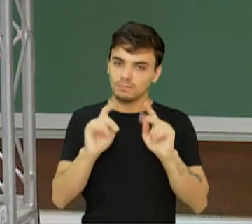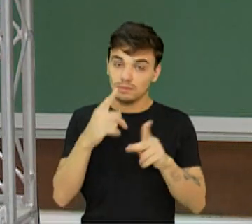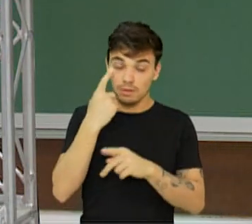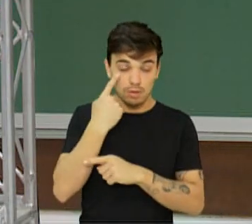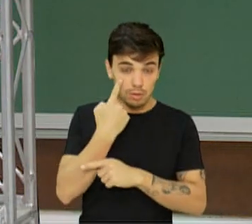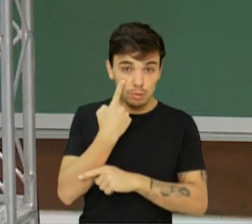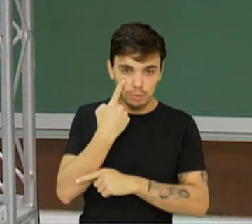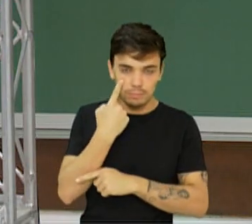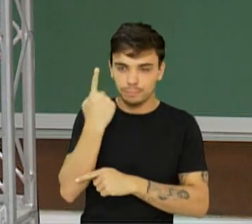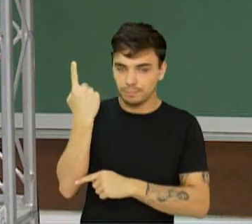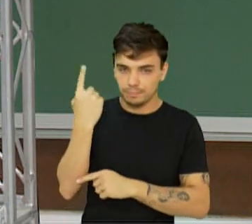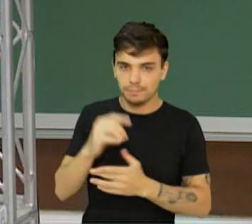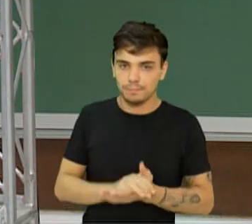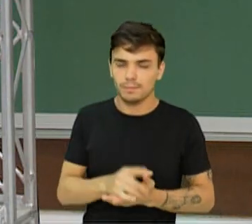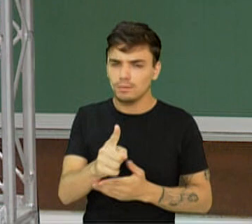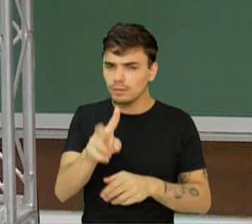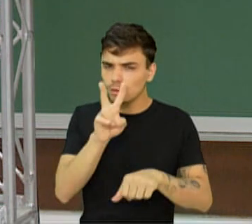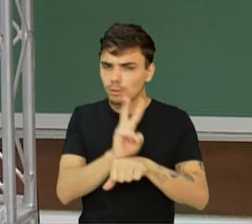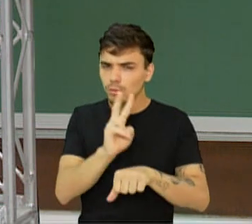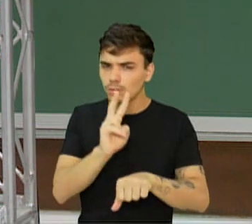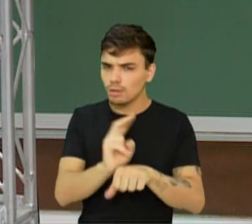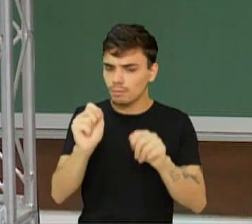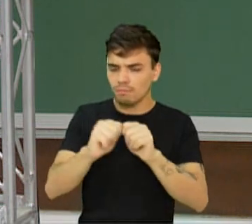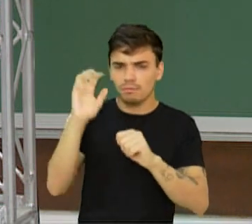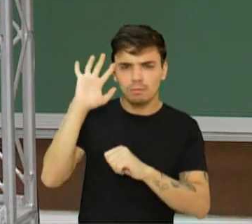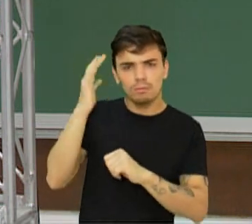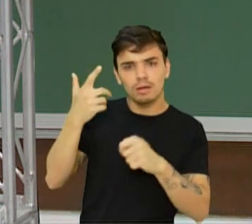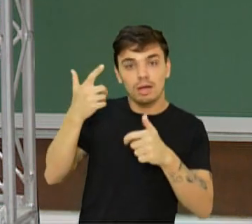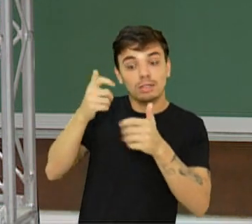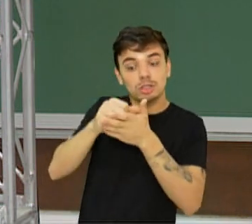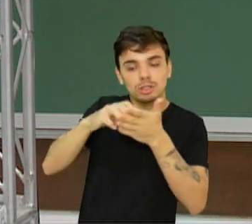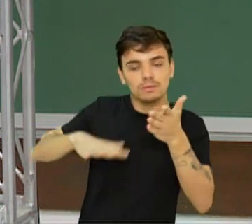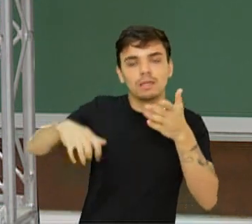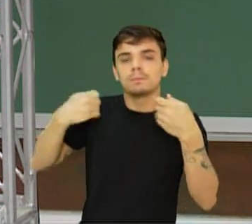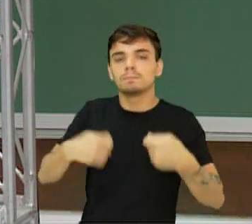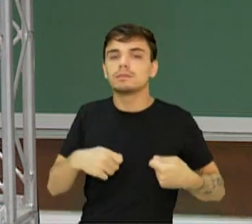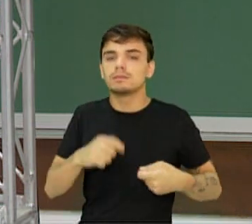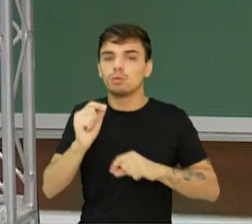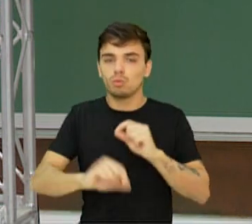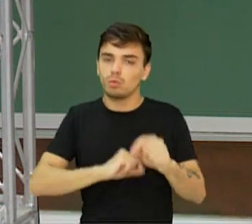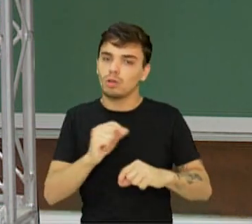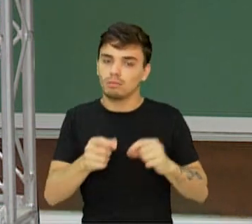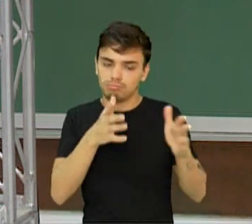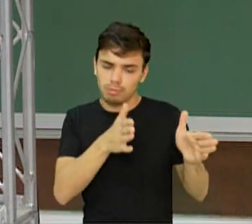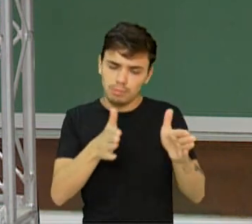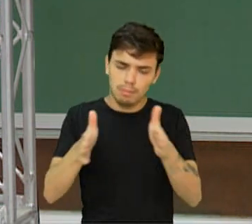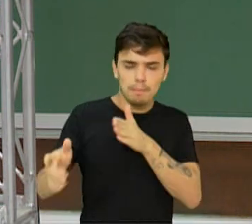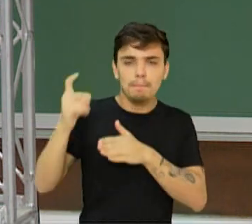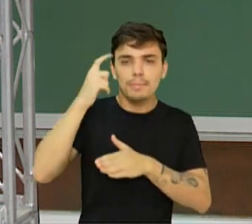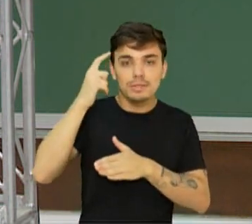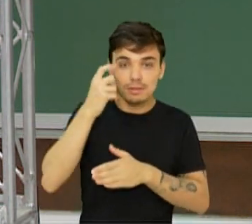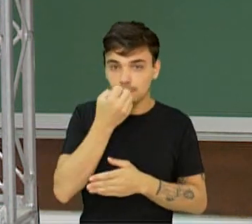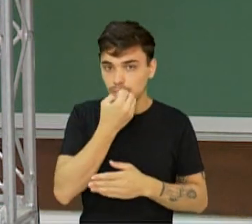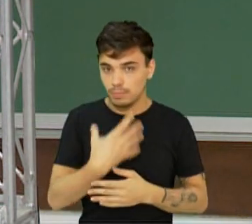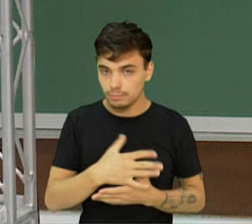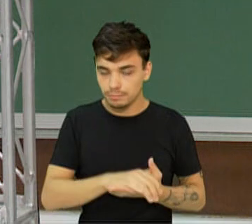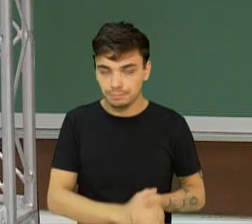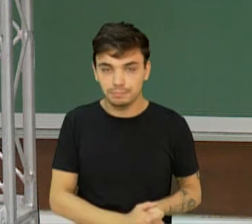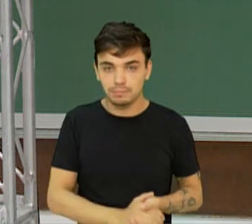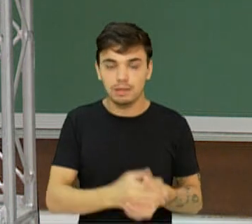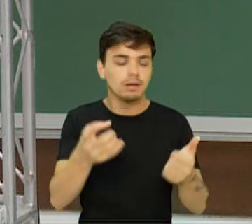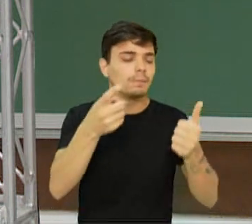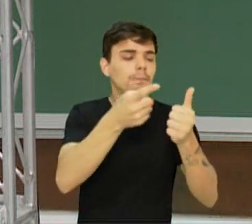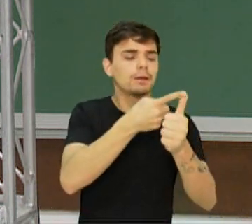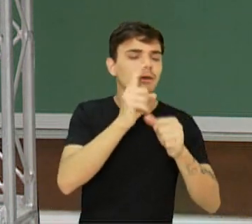Ok. Então, olha só, gente. Toma cuidado na hora de resolver esse problema, que esse problema exige muitos passos, tá? Você tem que pensar bem esse problema. Primeira